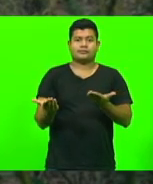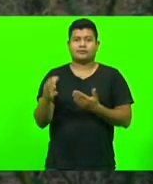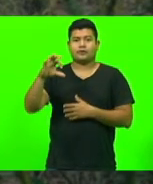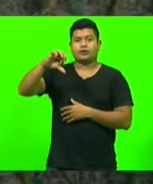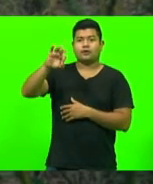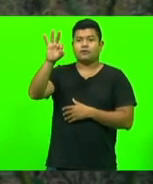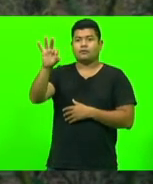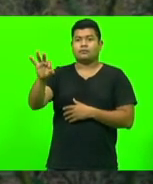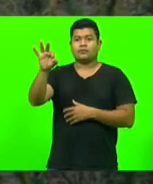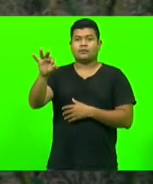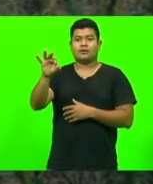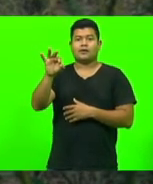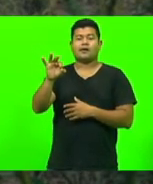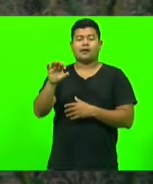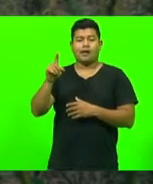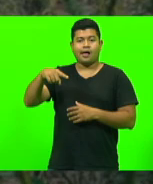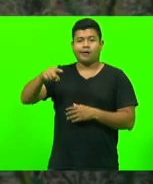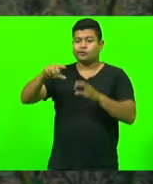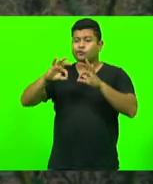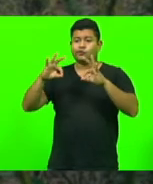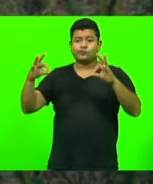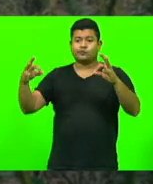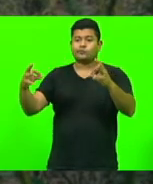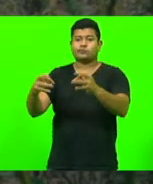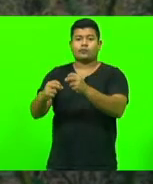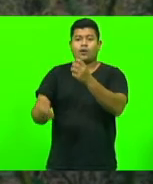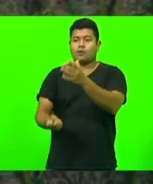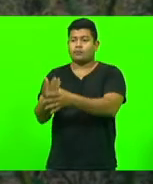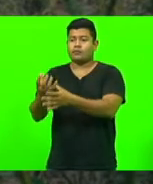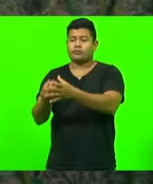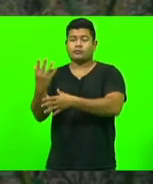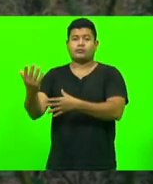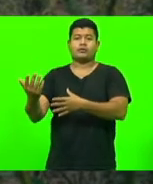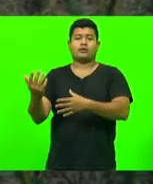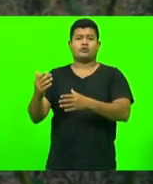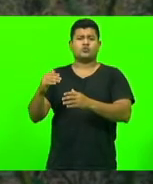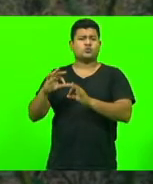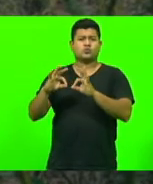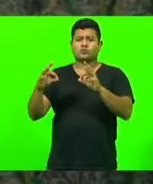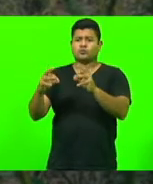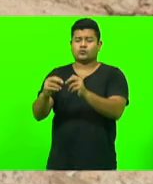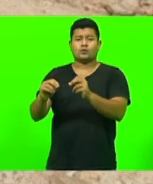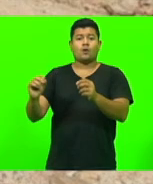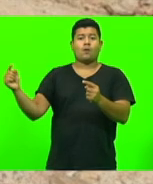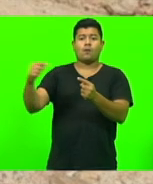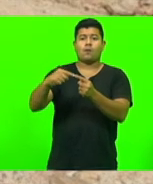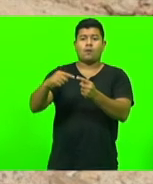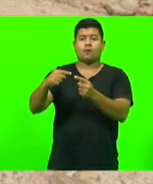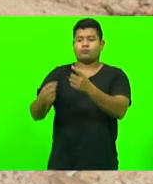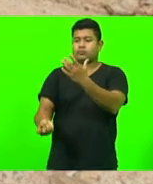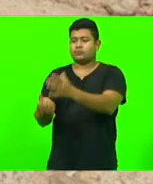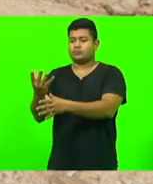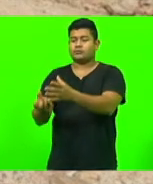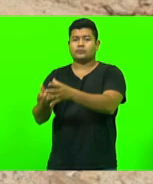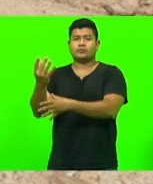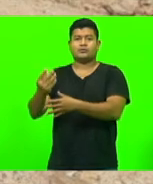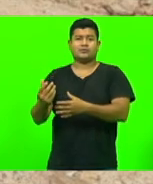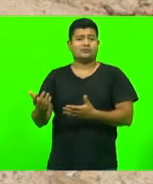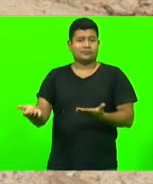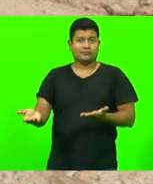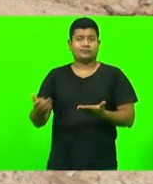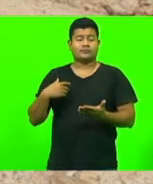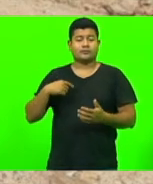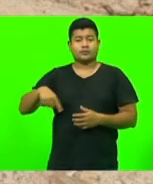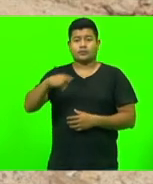toda a cadeia produtiva, para o agricultor, para os comerciantes, para o consumidor. Pode passar. Quando a gente faz